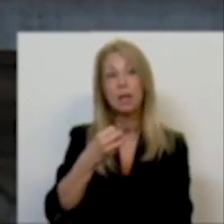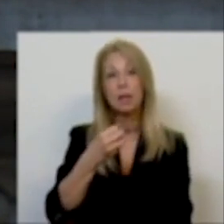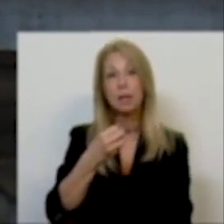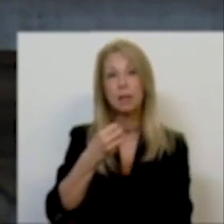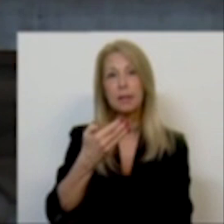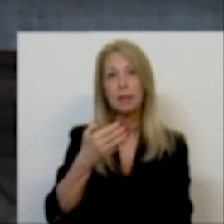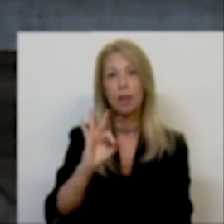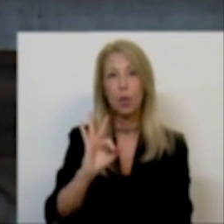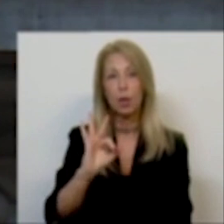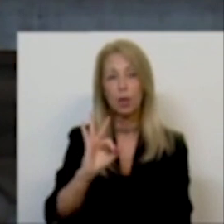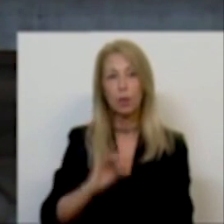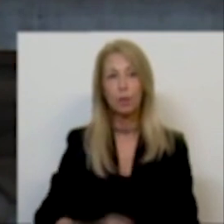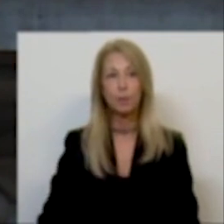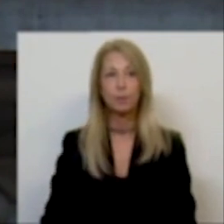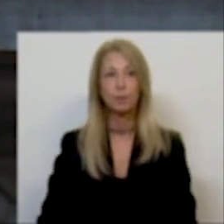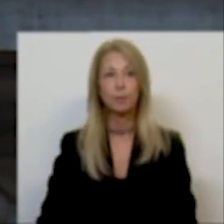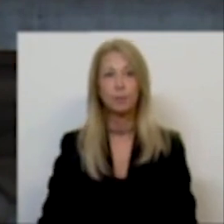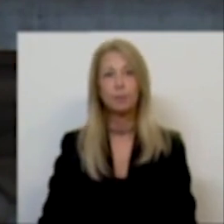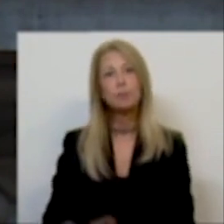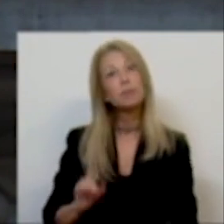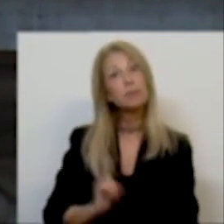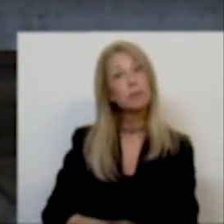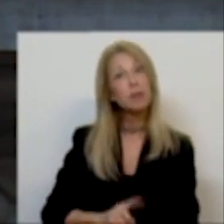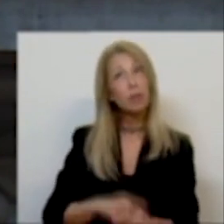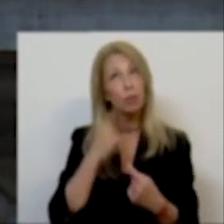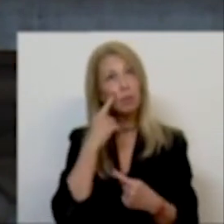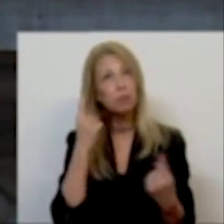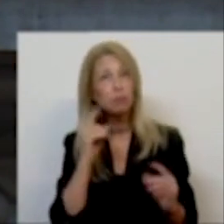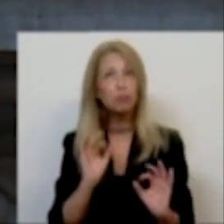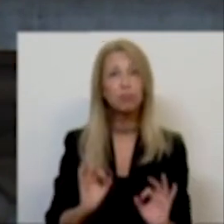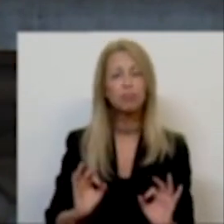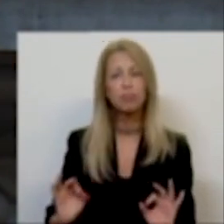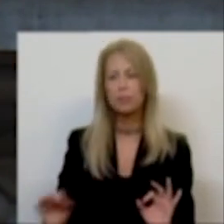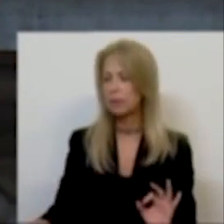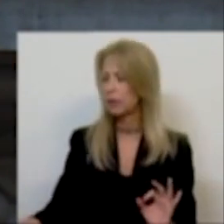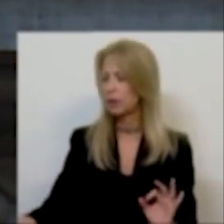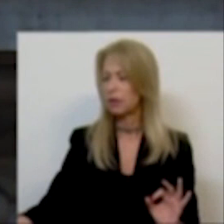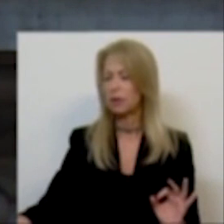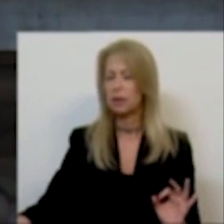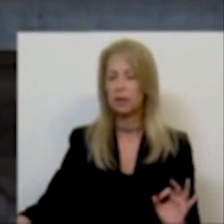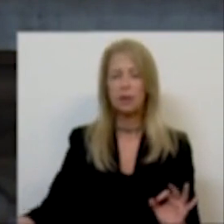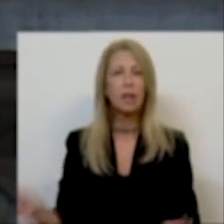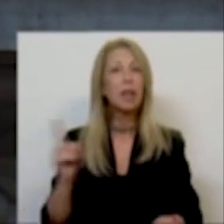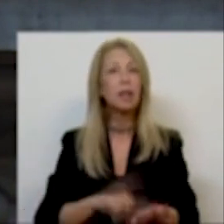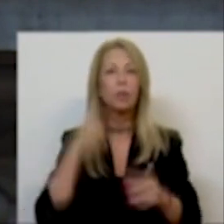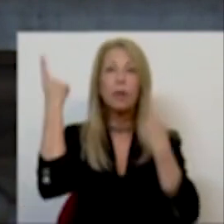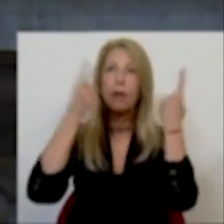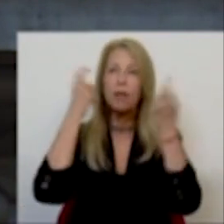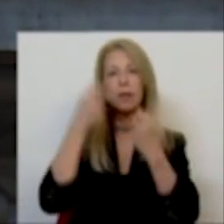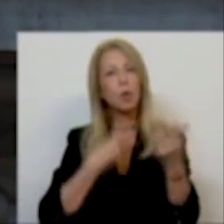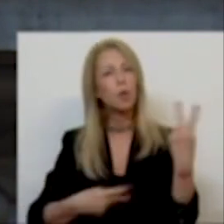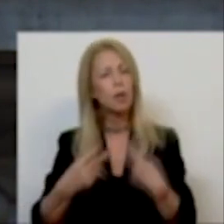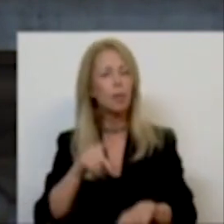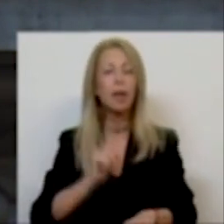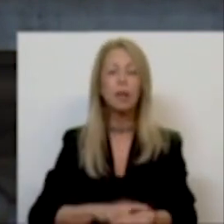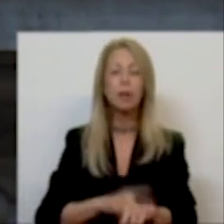de 2074. Tempo de evocação, tempo de reflexão crítica, tempo de esperança, tempo